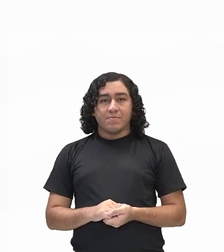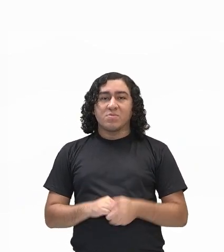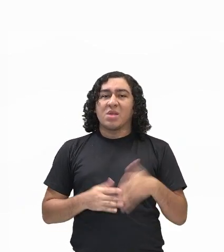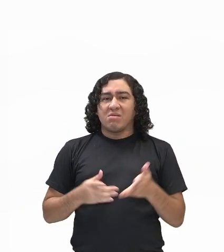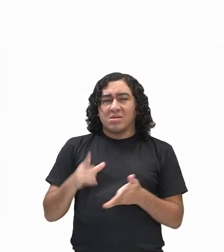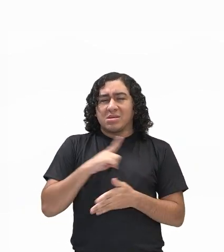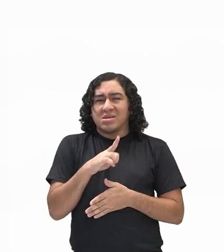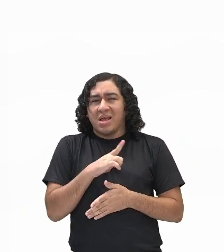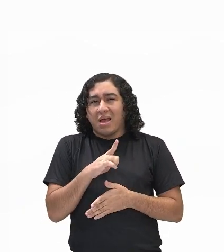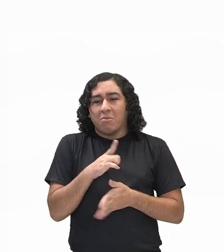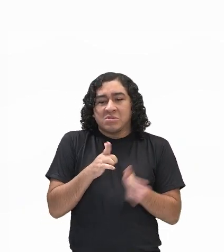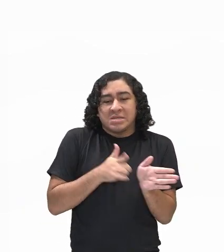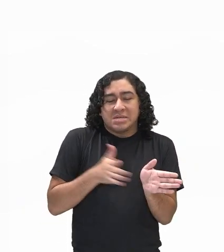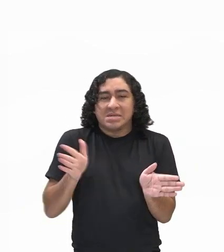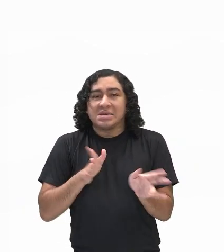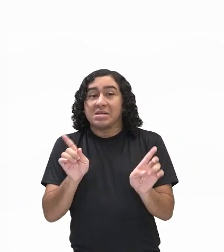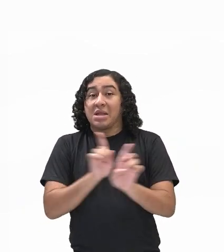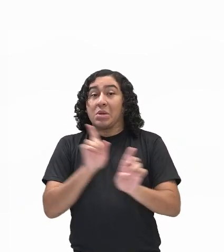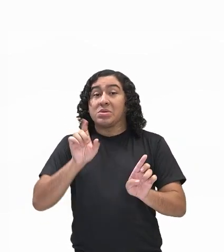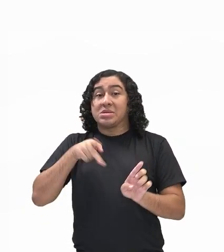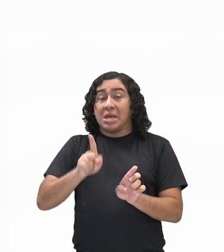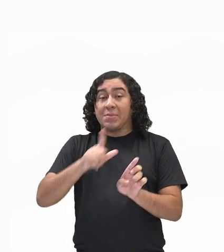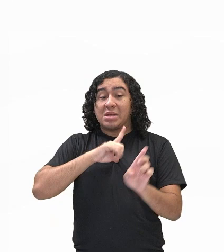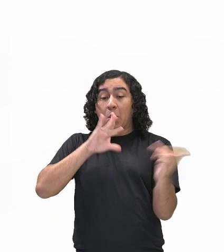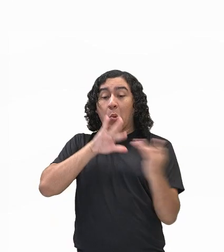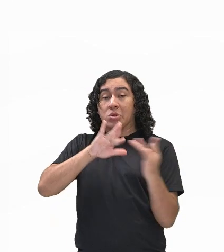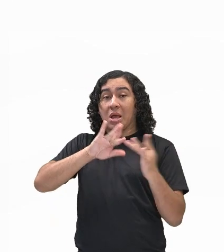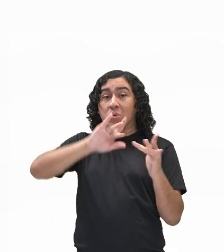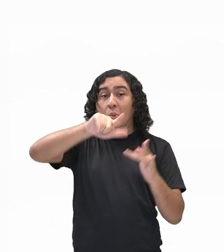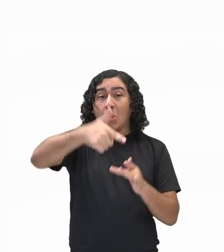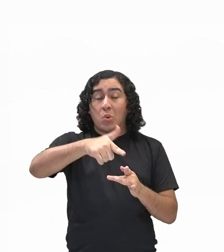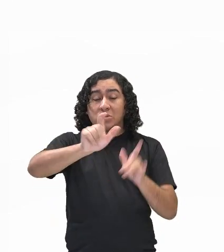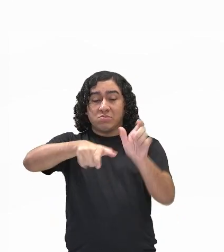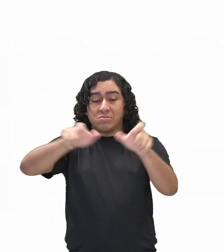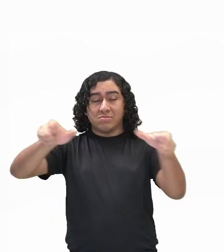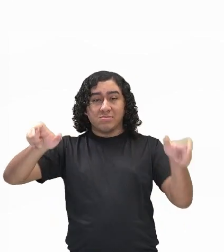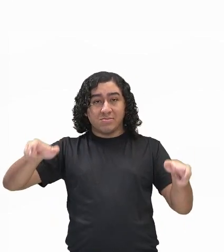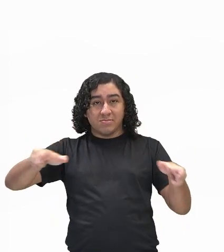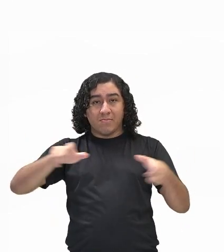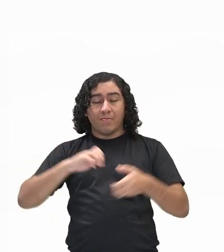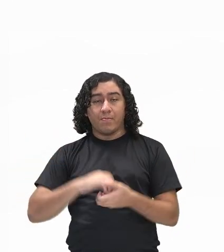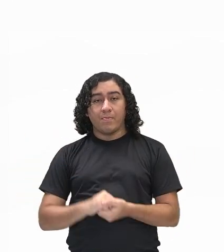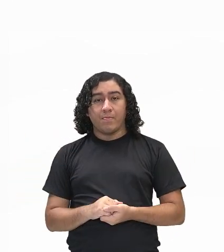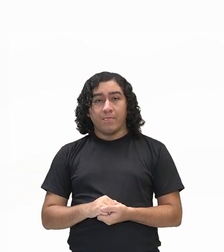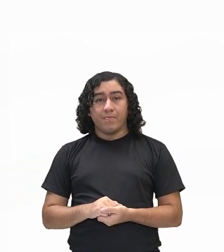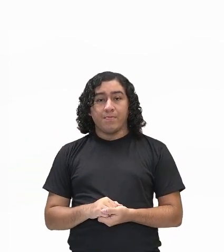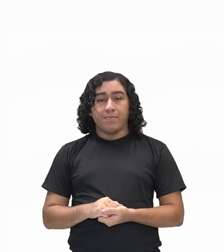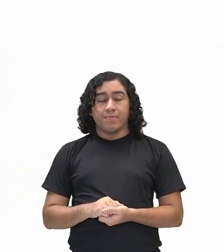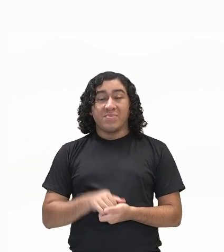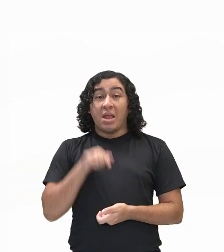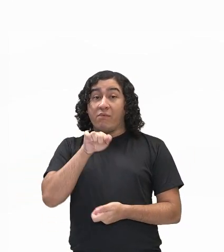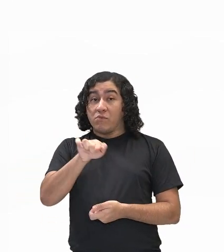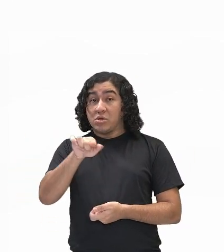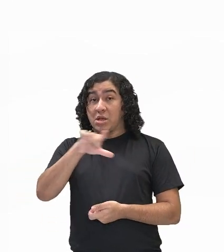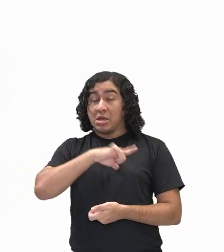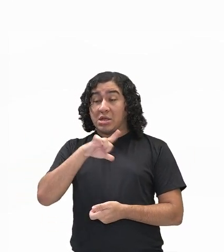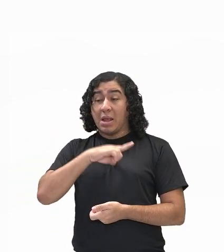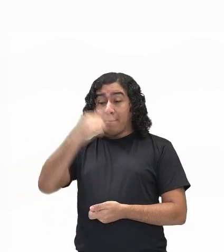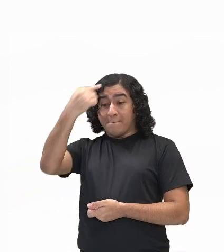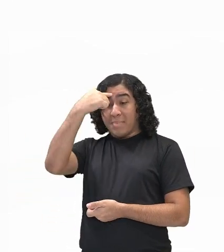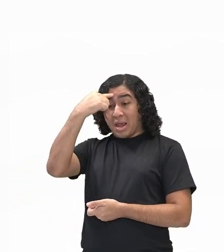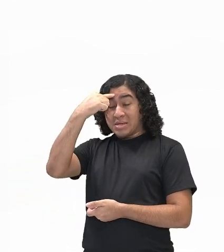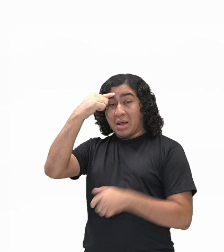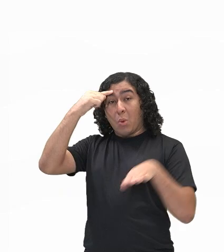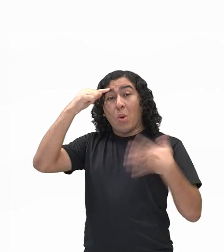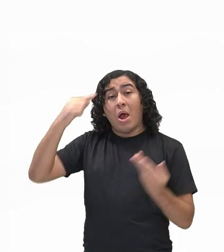sempre você vai estar numa relação com os objetos, com as coisas. Então, é você que dá valor. É